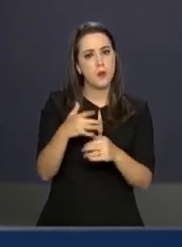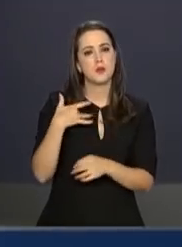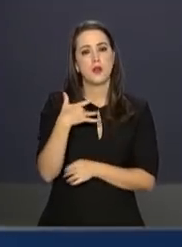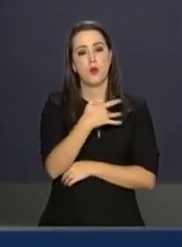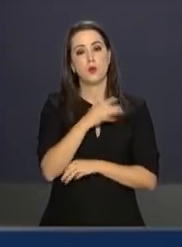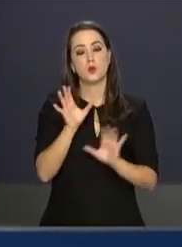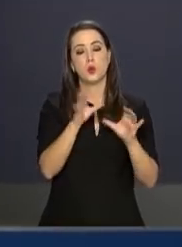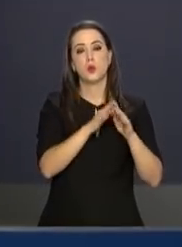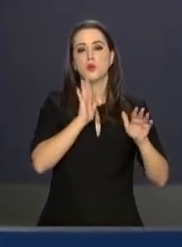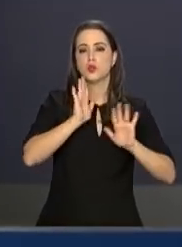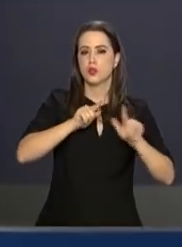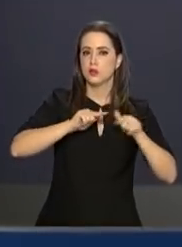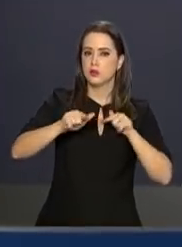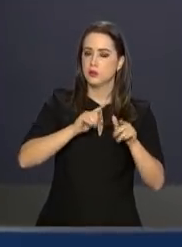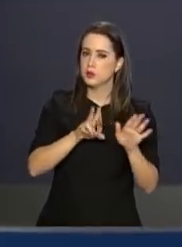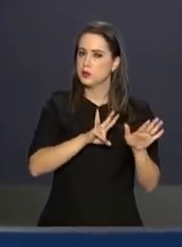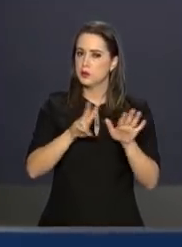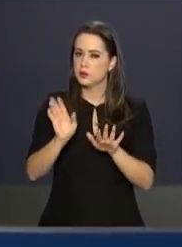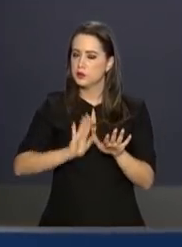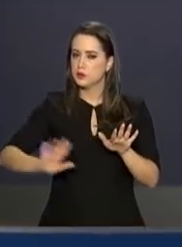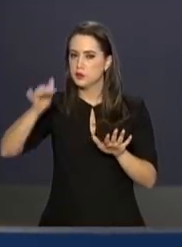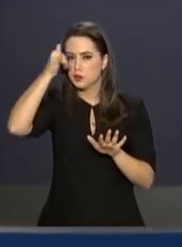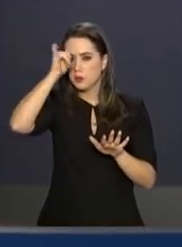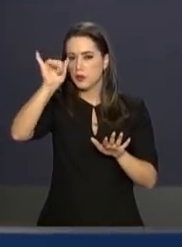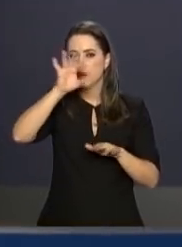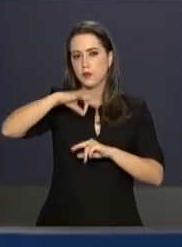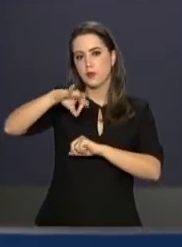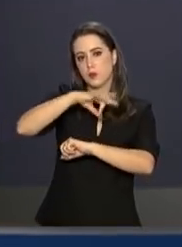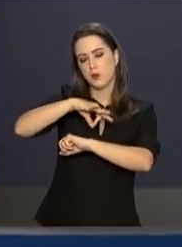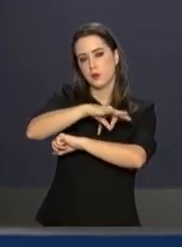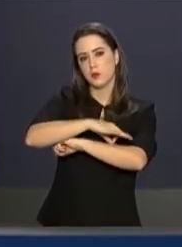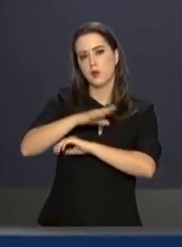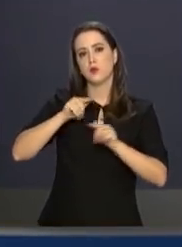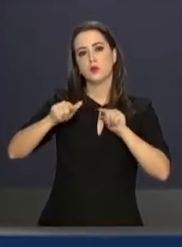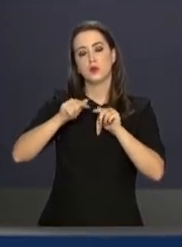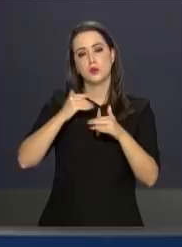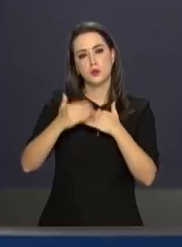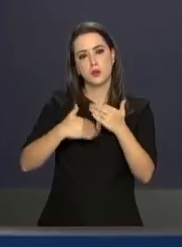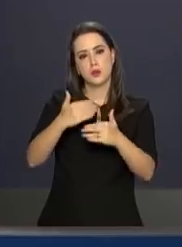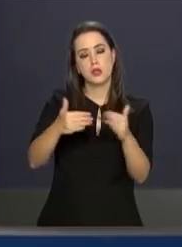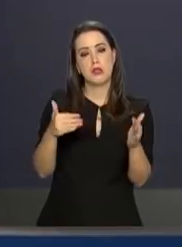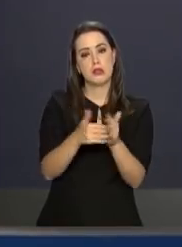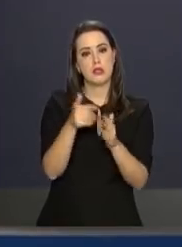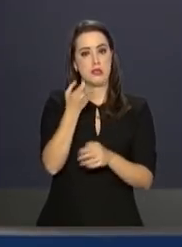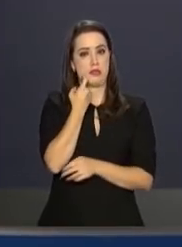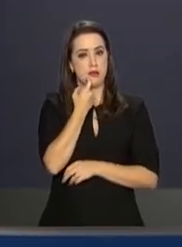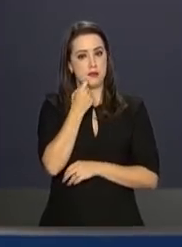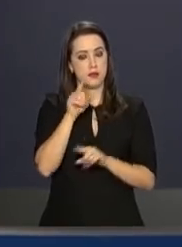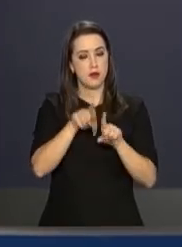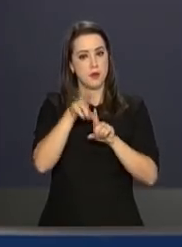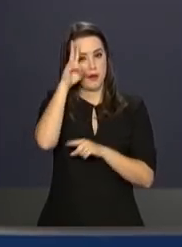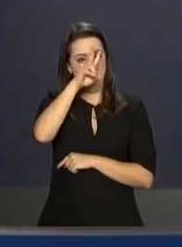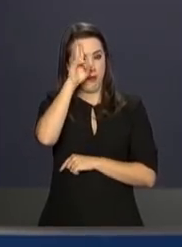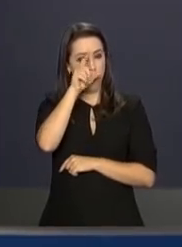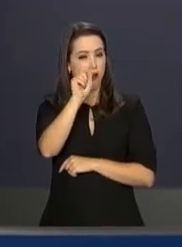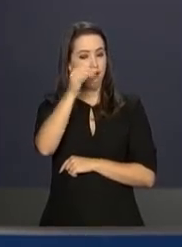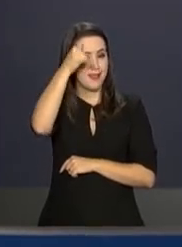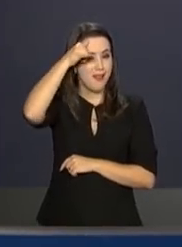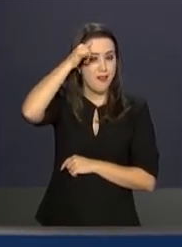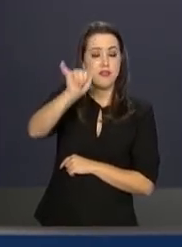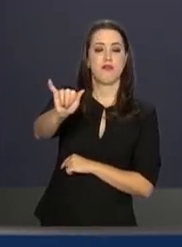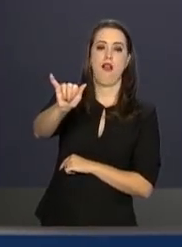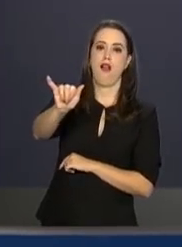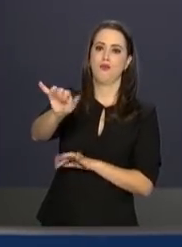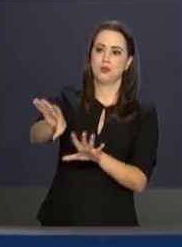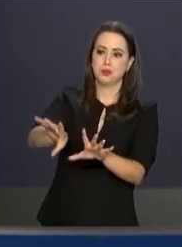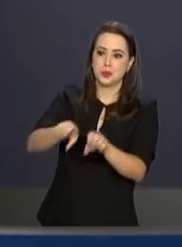todo o país para a Semana Nacional de combate ao aedes a mobilização Segue até sexta-feira para lembrar que a prevenção